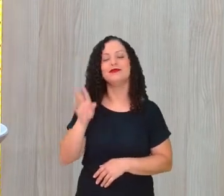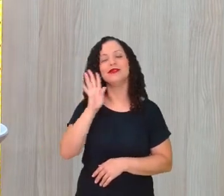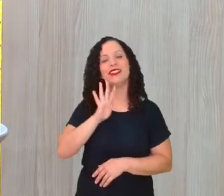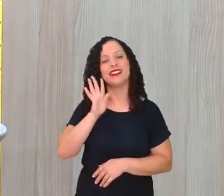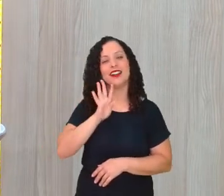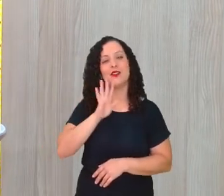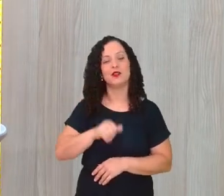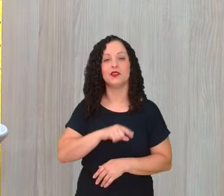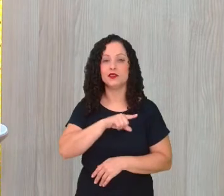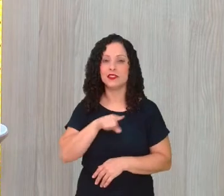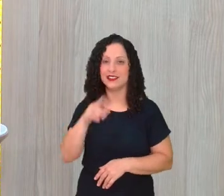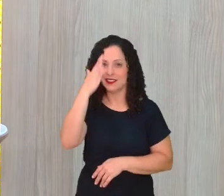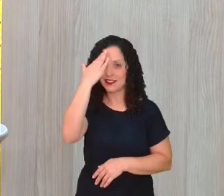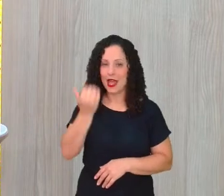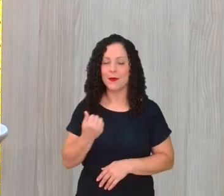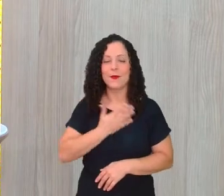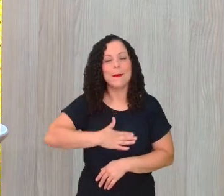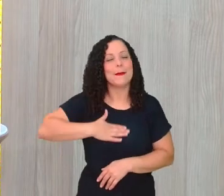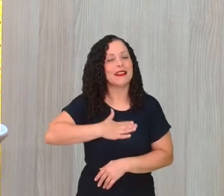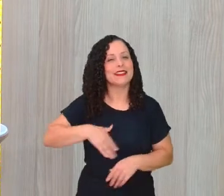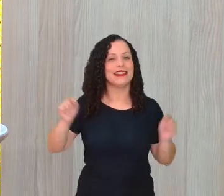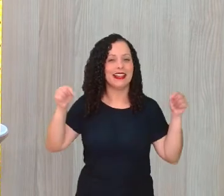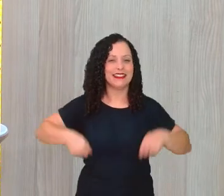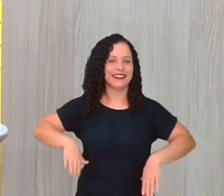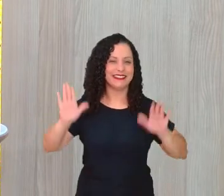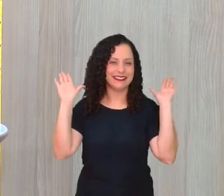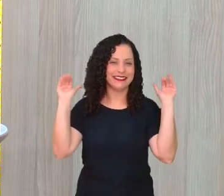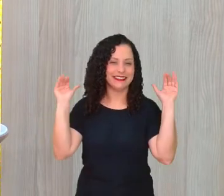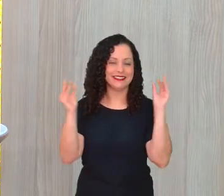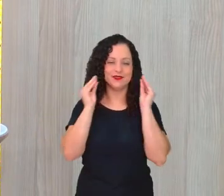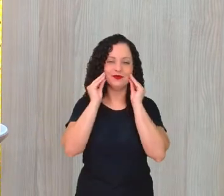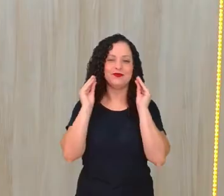Então, como vocês sabem, foi um prazer estar aqui. Até a próxima. Um beijo.